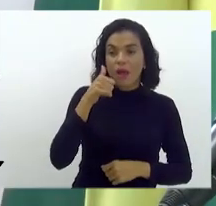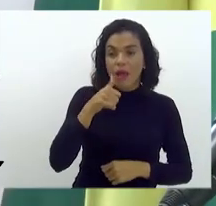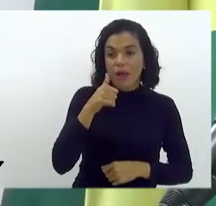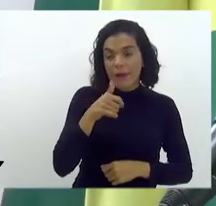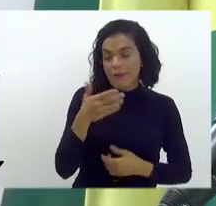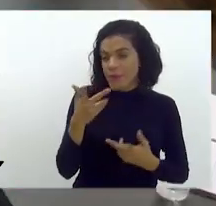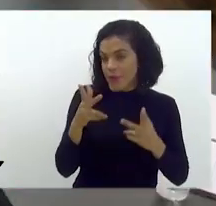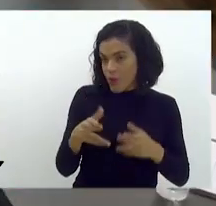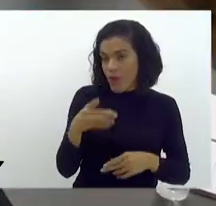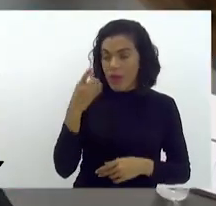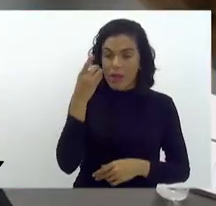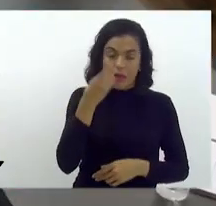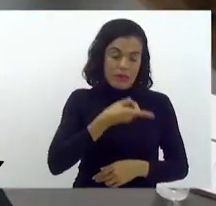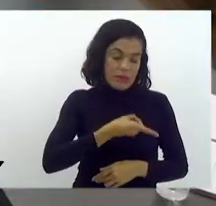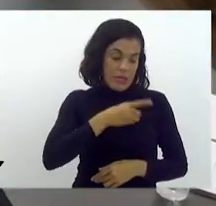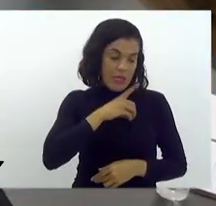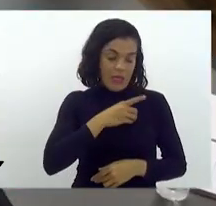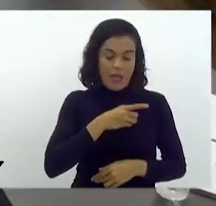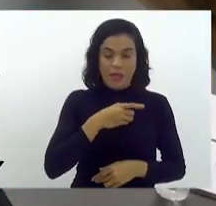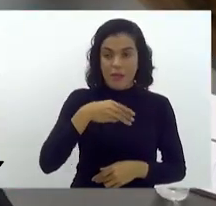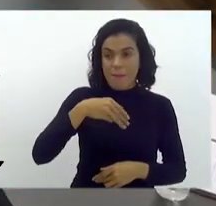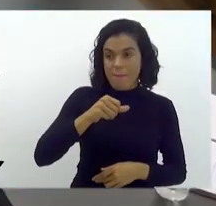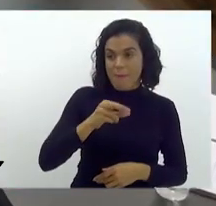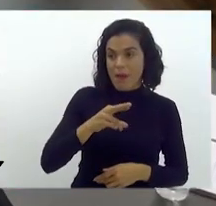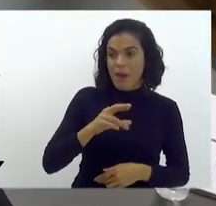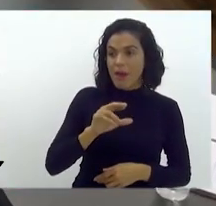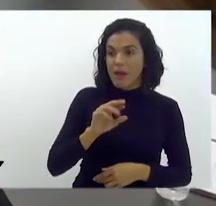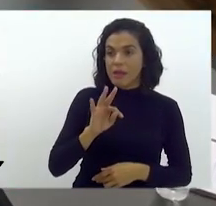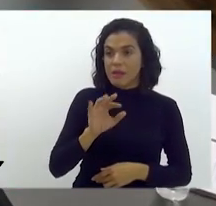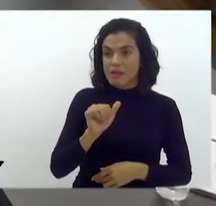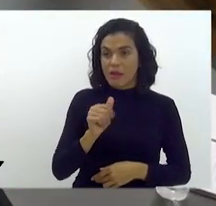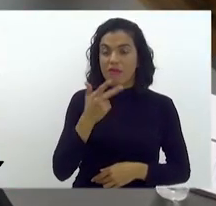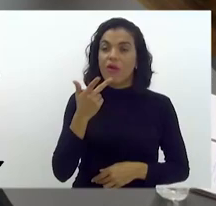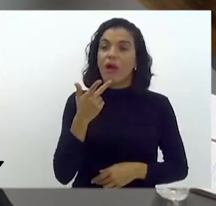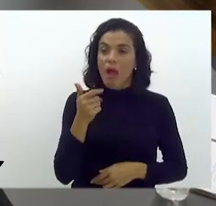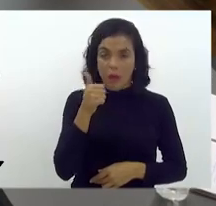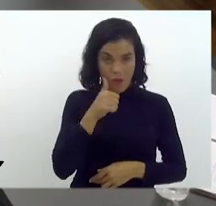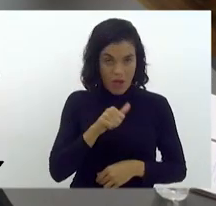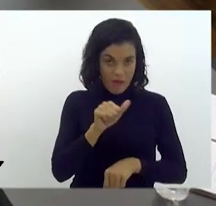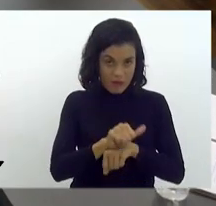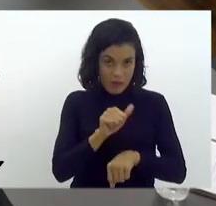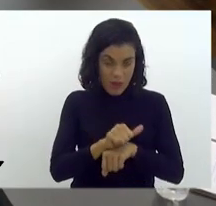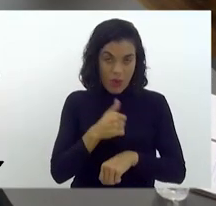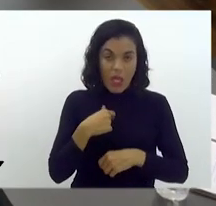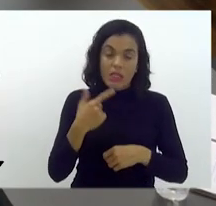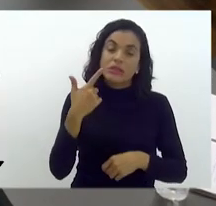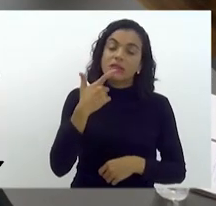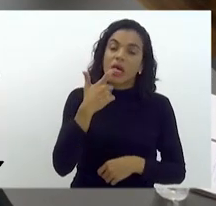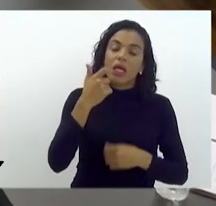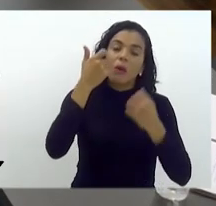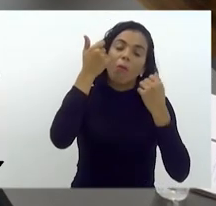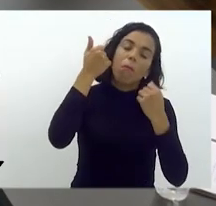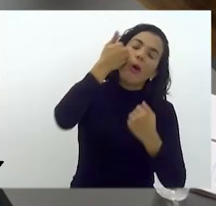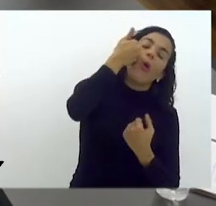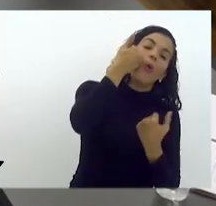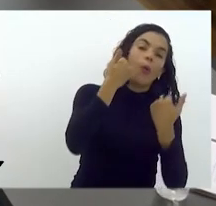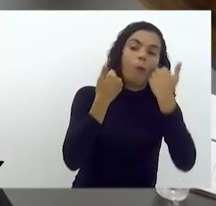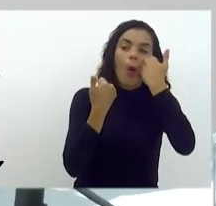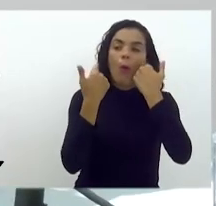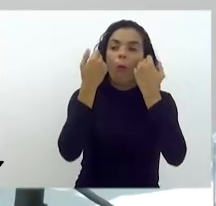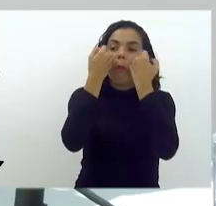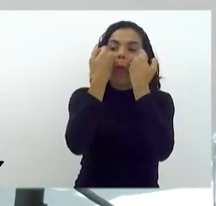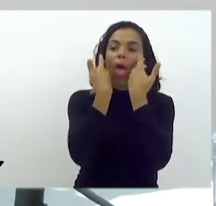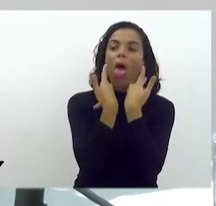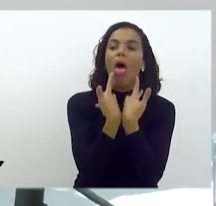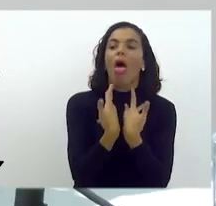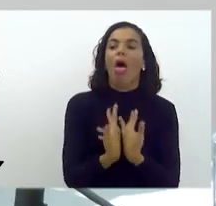a delegada falou também da Dra Marta como é que faz a mulher tem que esperar 20 sangrando para poder ter uma medida protetiva mas